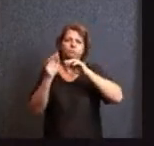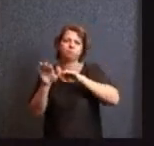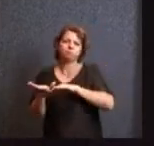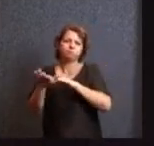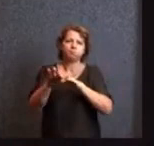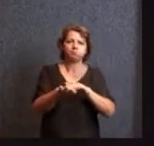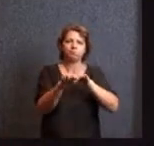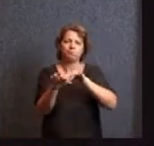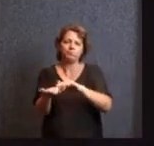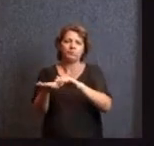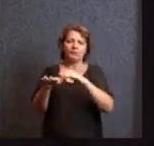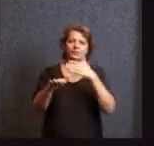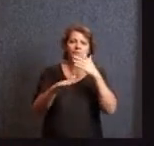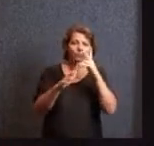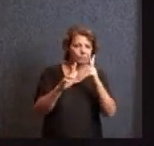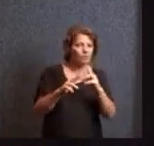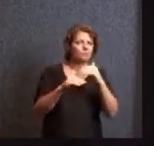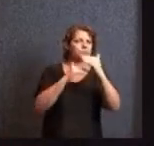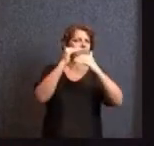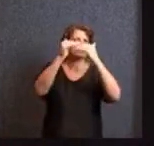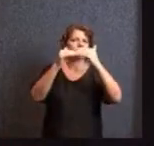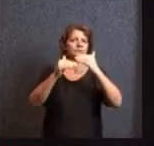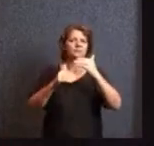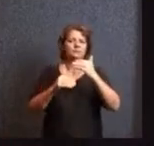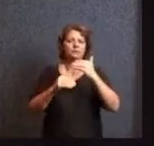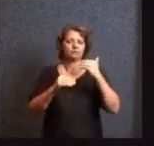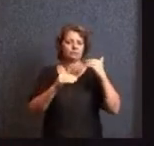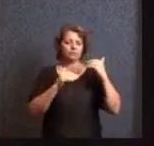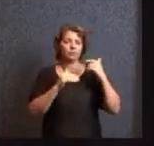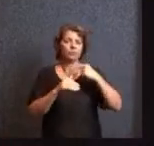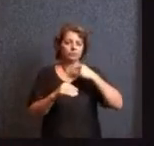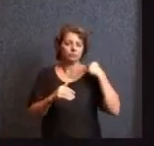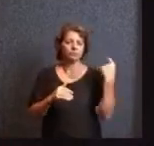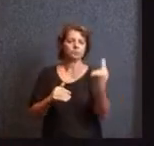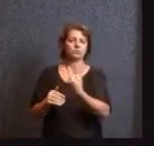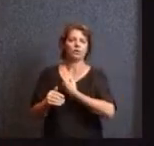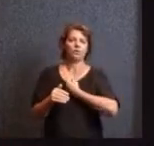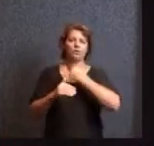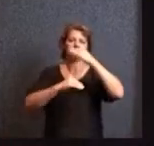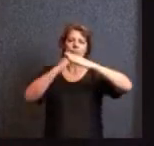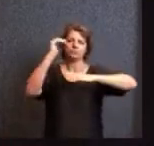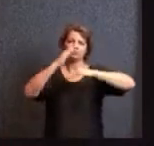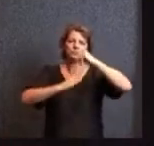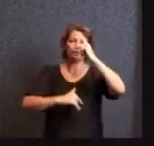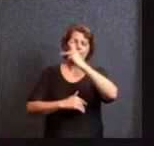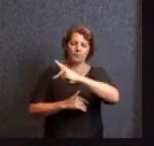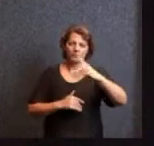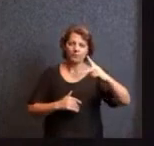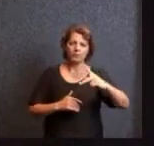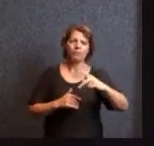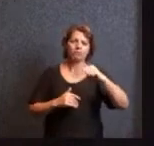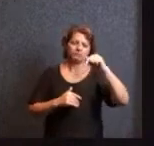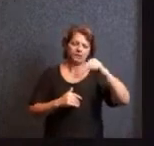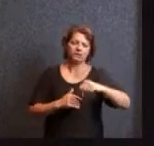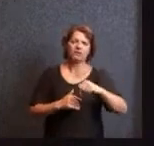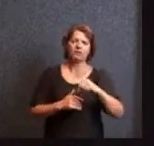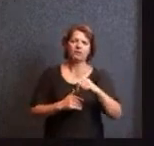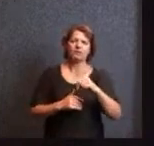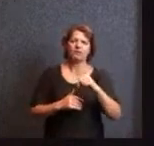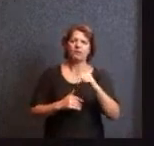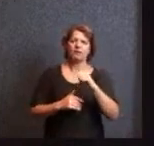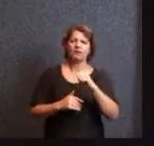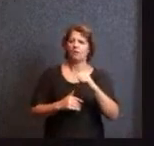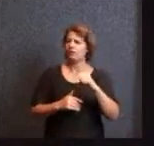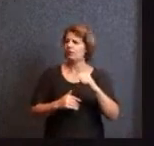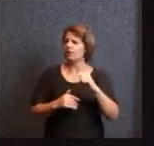coisas possam ser realizadas. É um legado que quem deixa somos nós, professores da rede ou não. Eu não sou professora